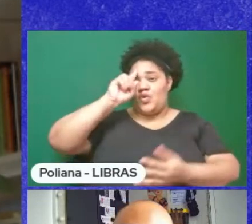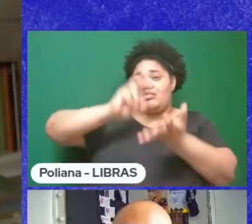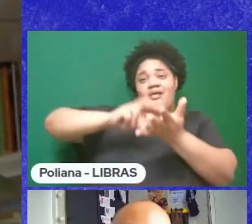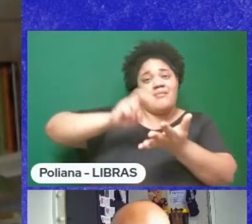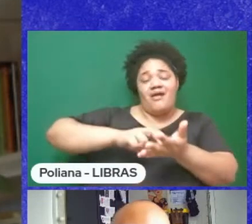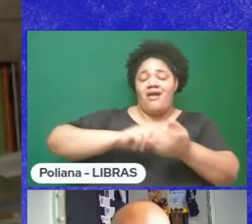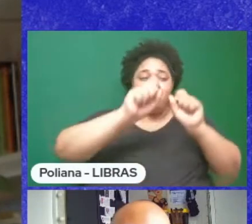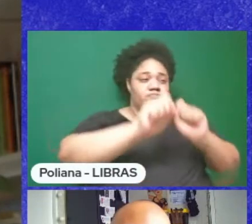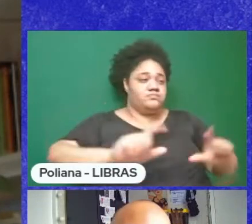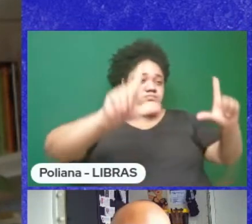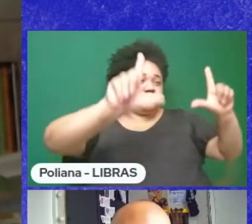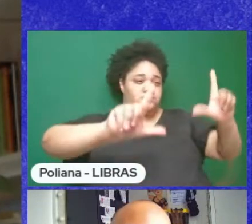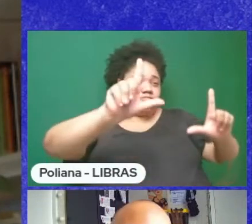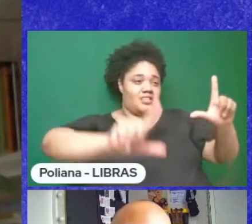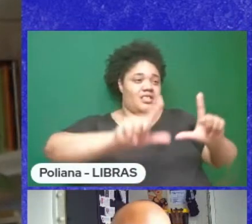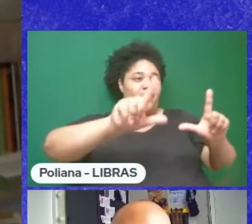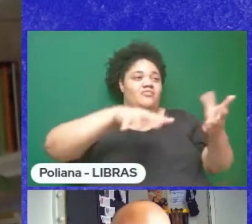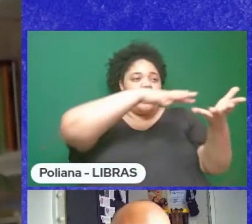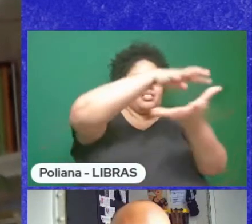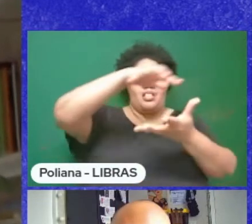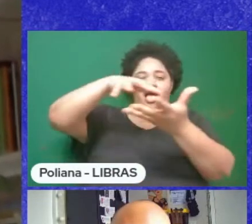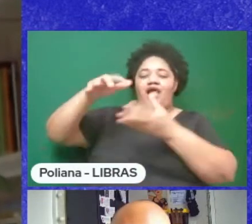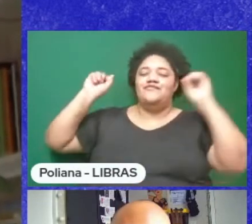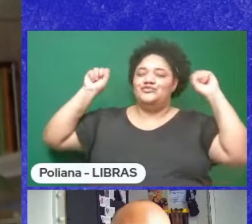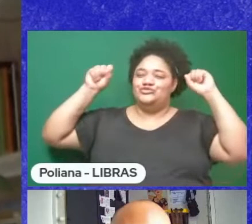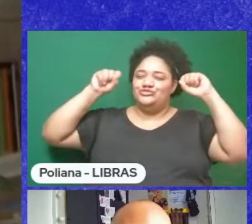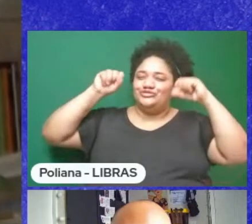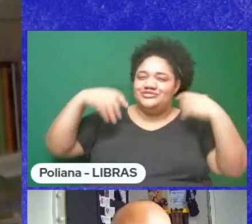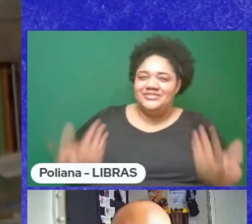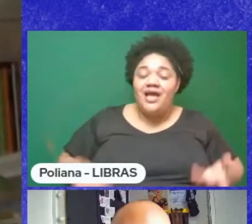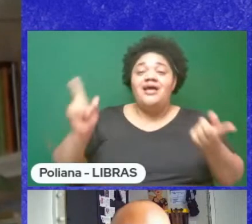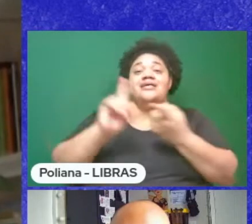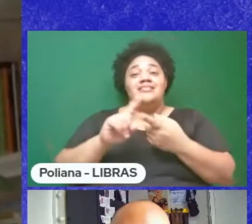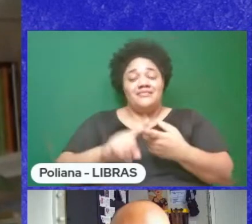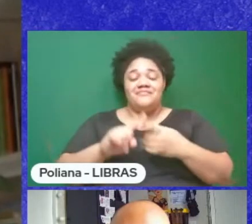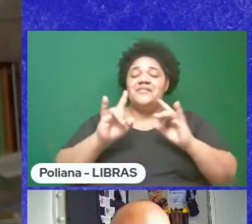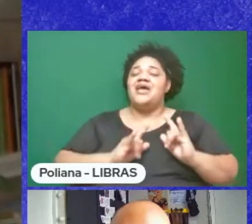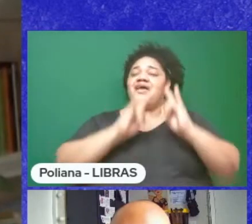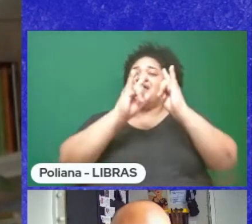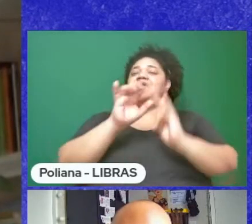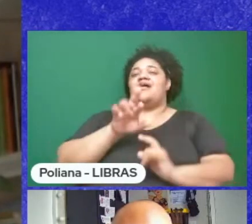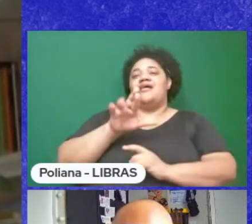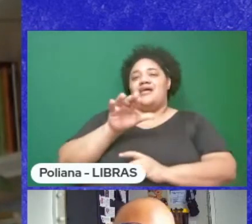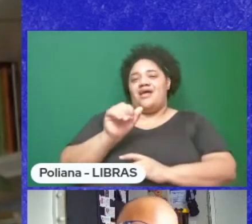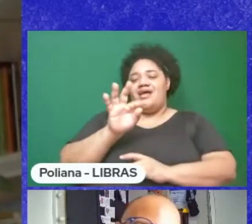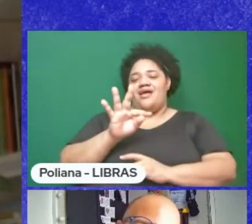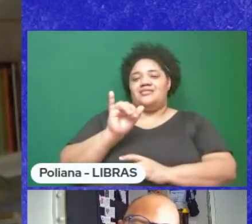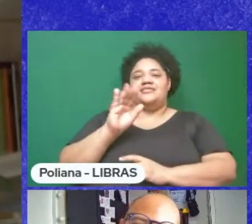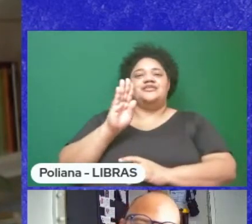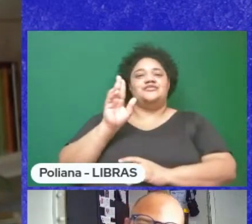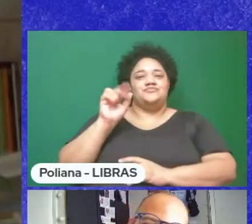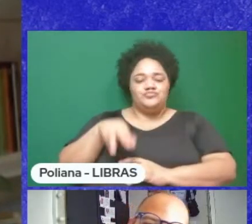também não fantasiar aquilo. Um Castelo Rá-Tim-Bum, quando você fala também, eu lembro da experiência de quando eu fui na exposição que